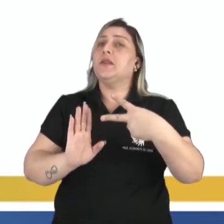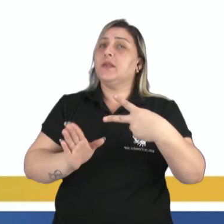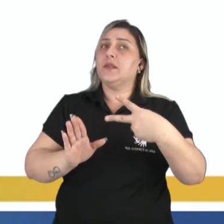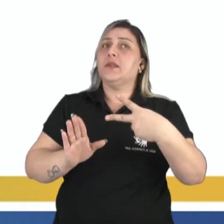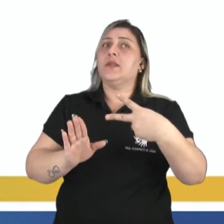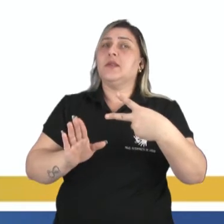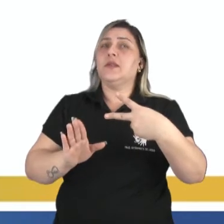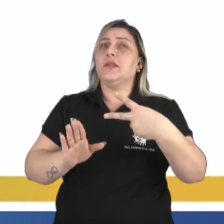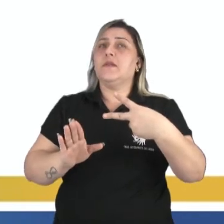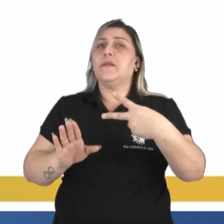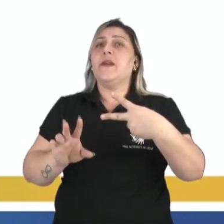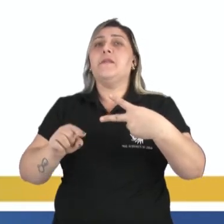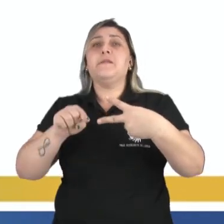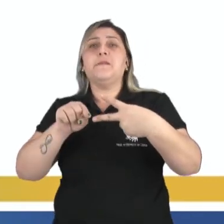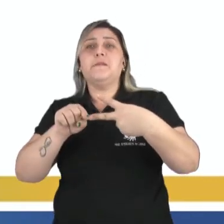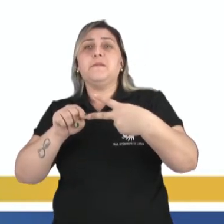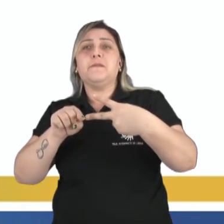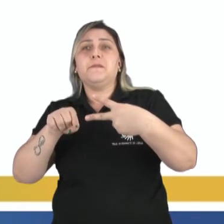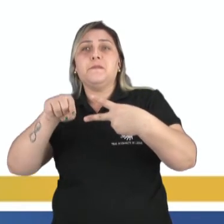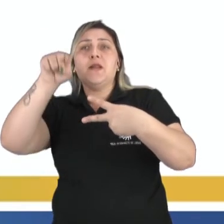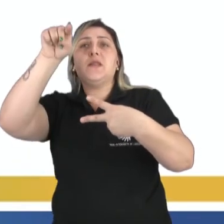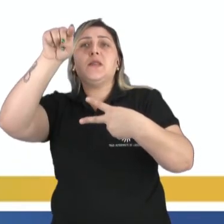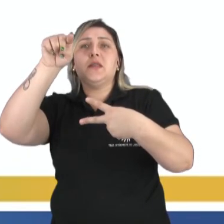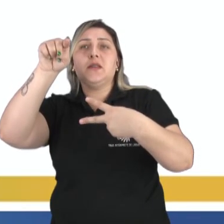altera é na vertical.